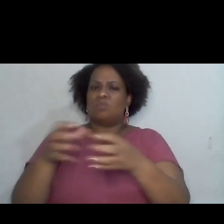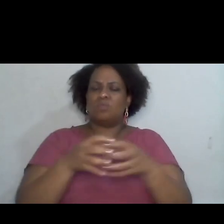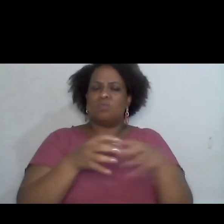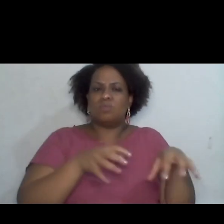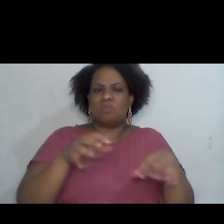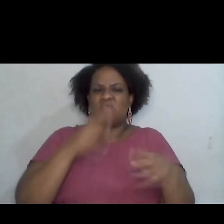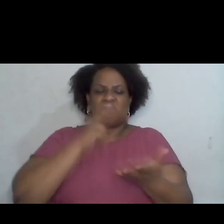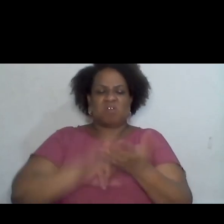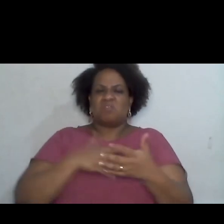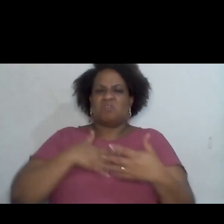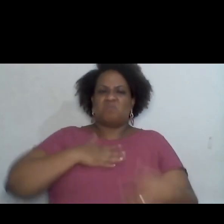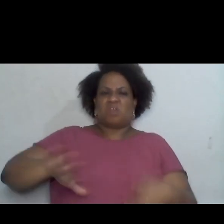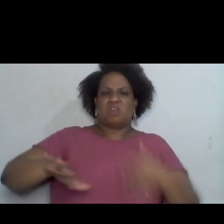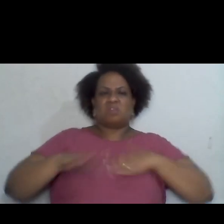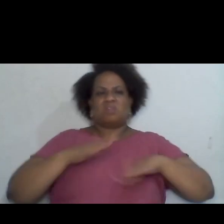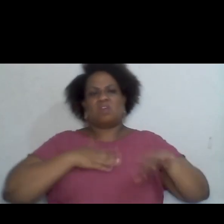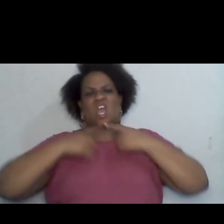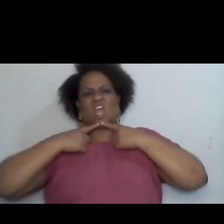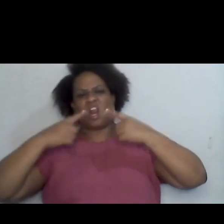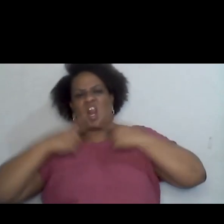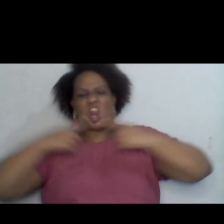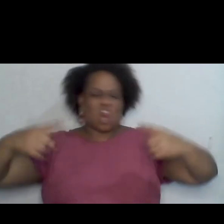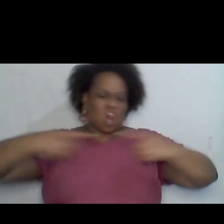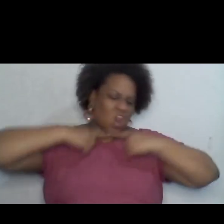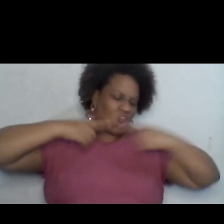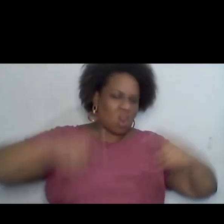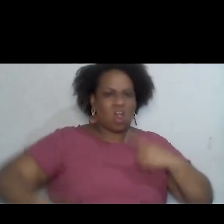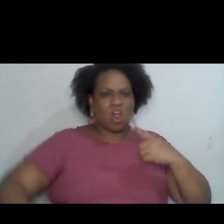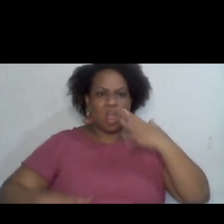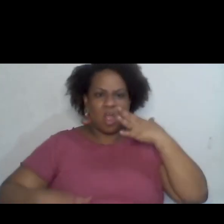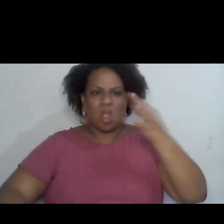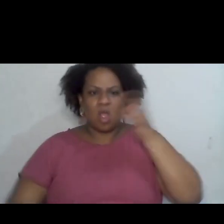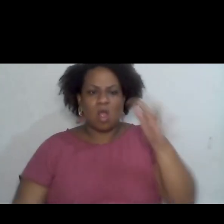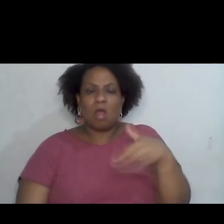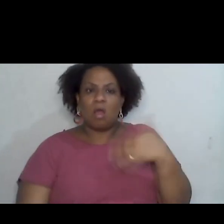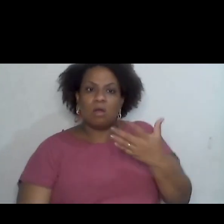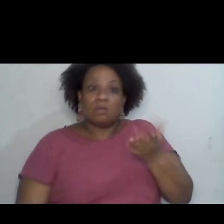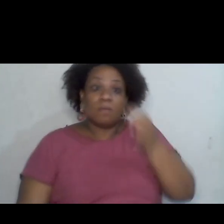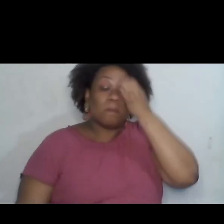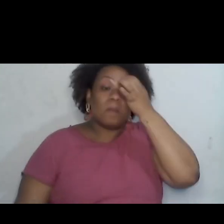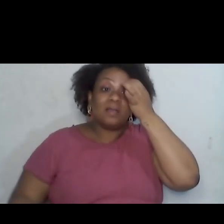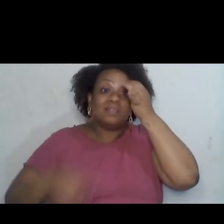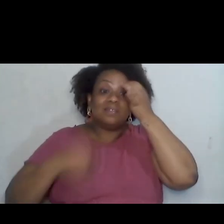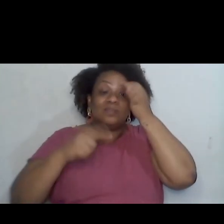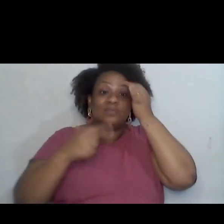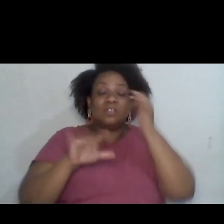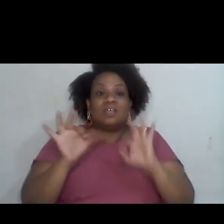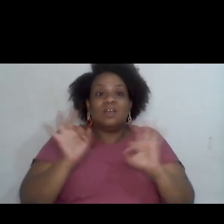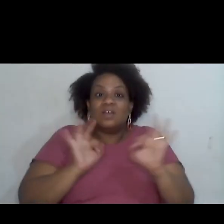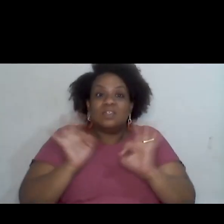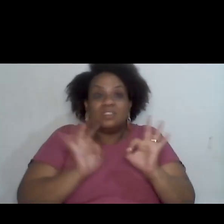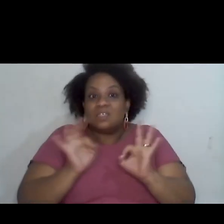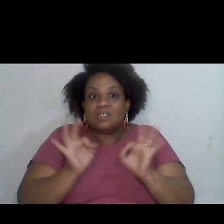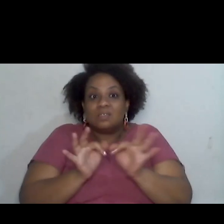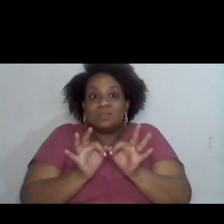repúdio, para reclamação, para pedir, para ser escutado, mas a gente não consegue se organizar para uma